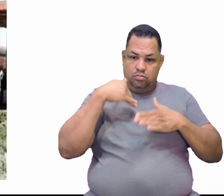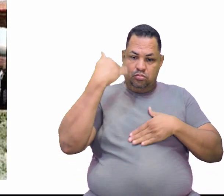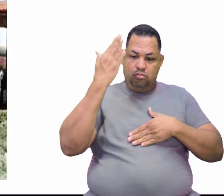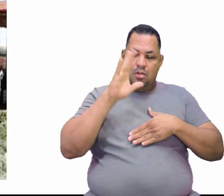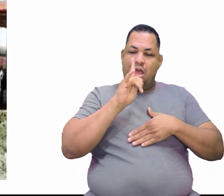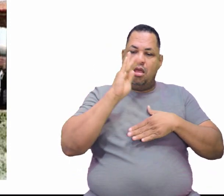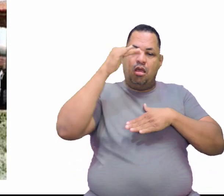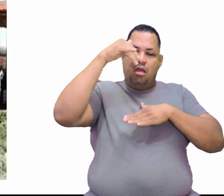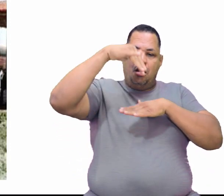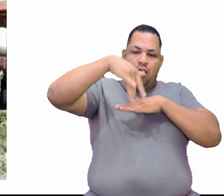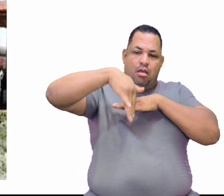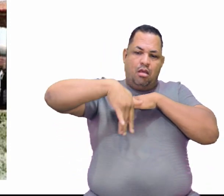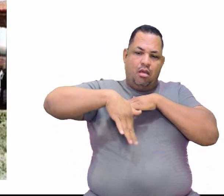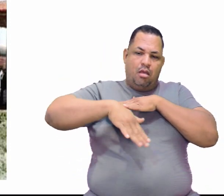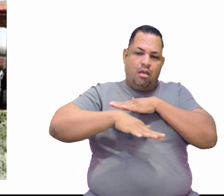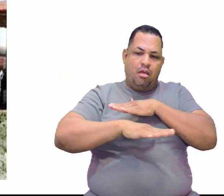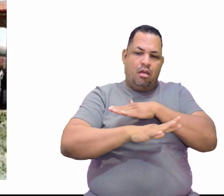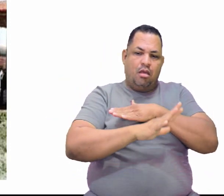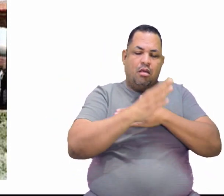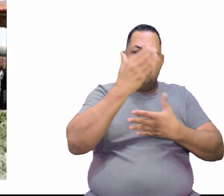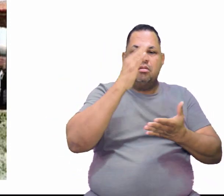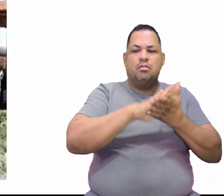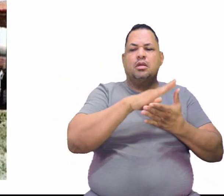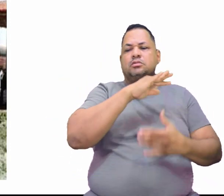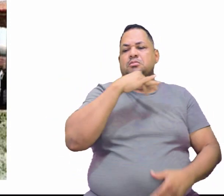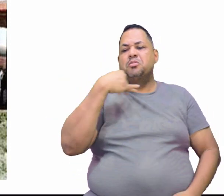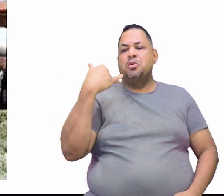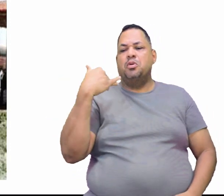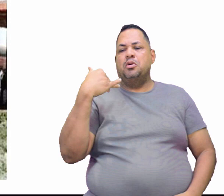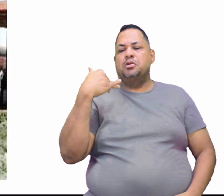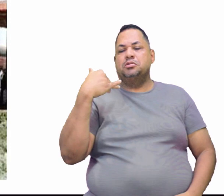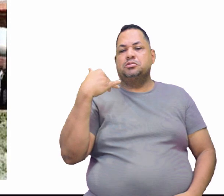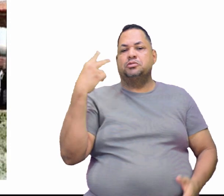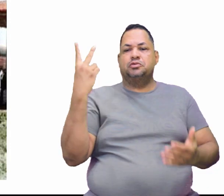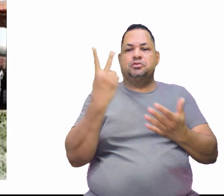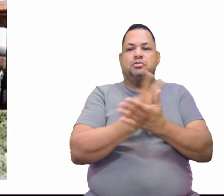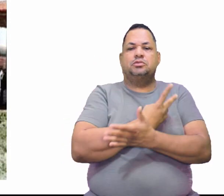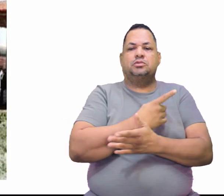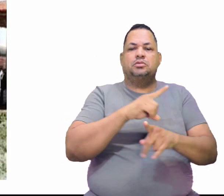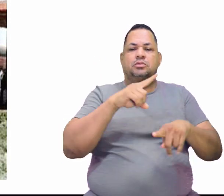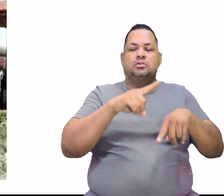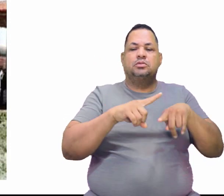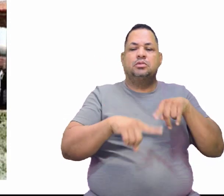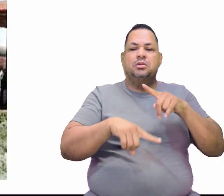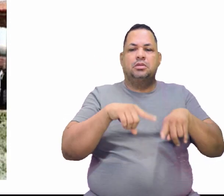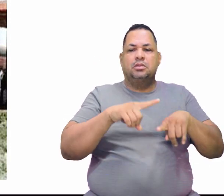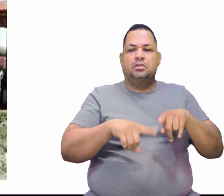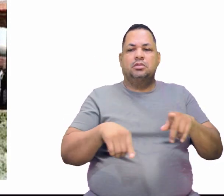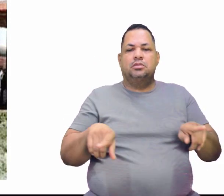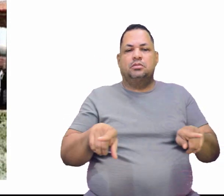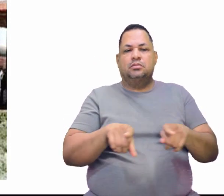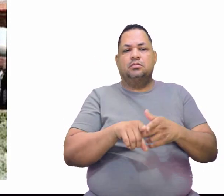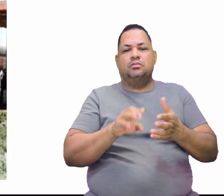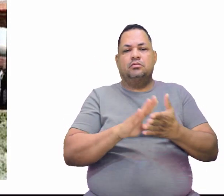as quedas d'água que ocasionava perdas humanas, além de humana, também materiais.